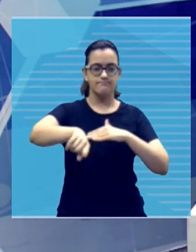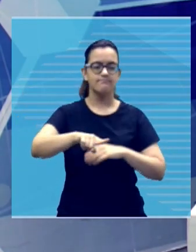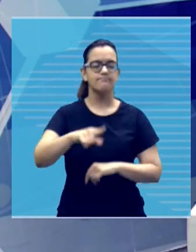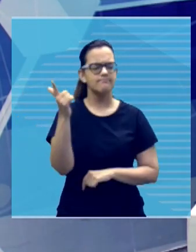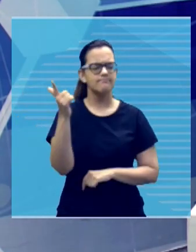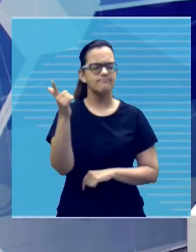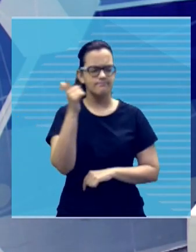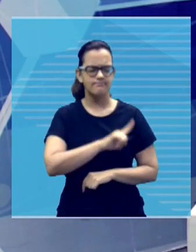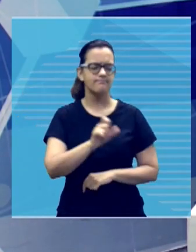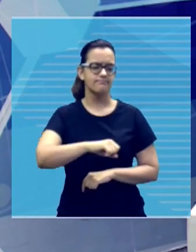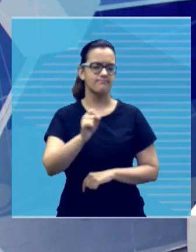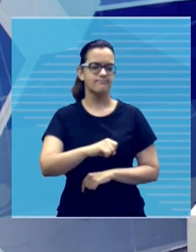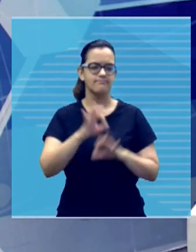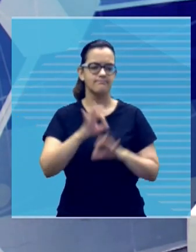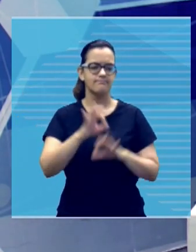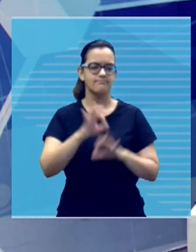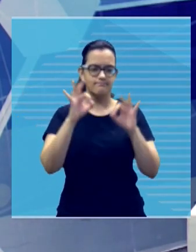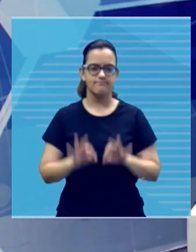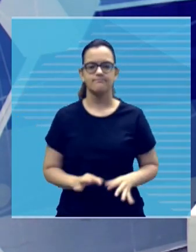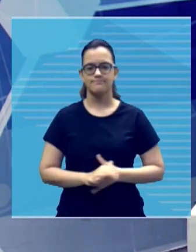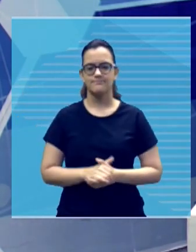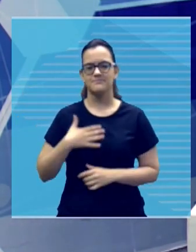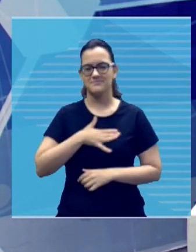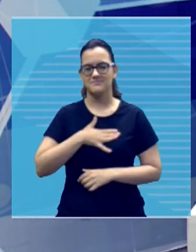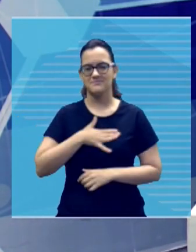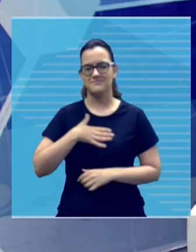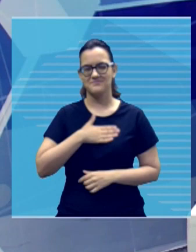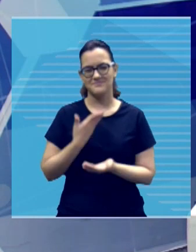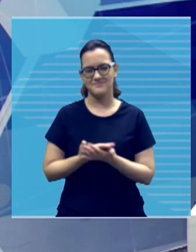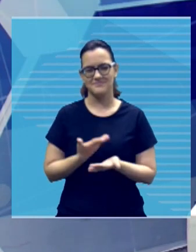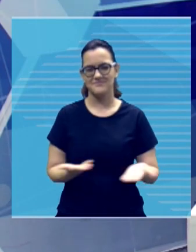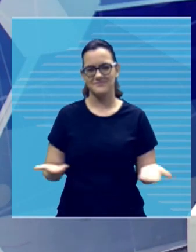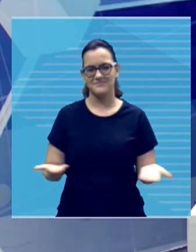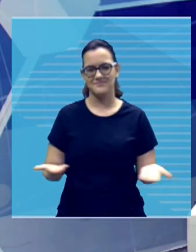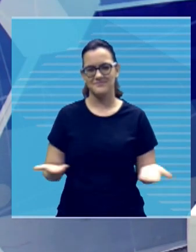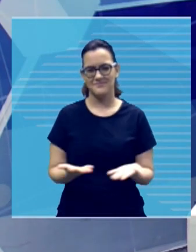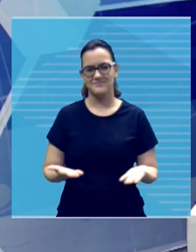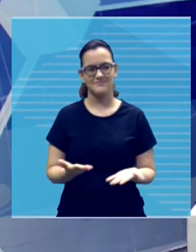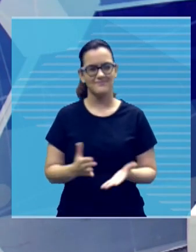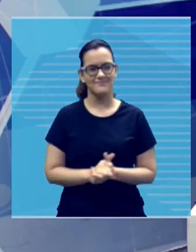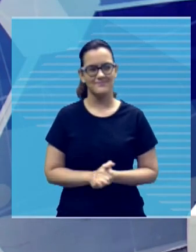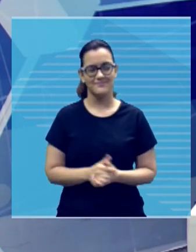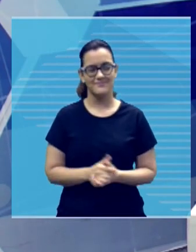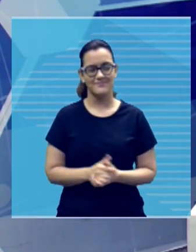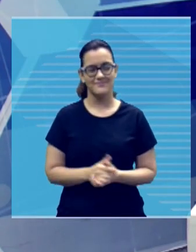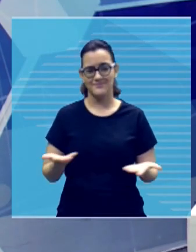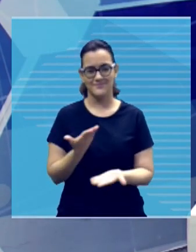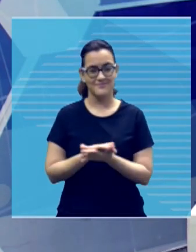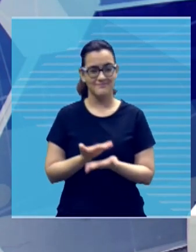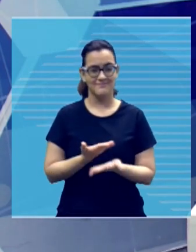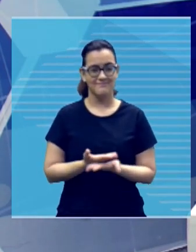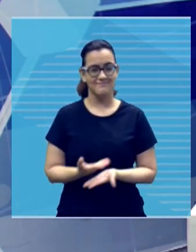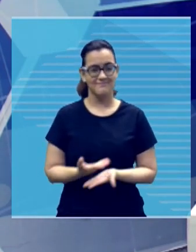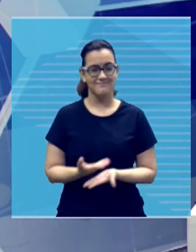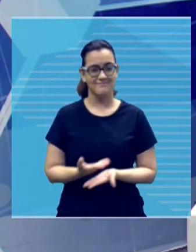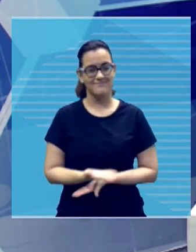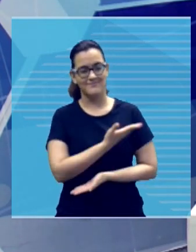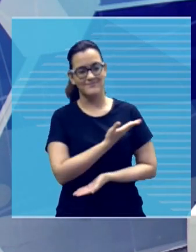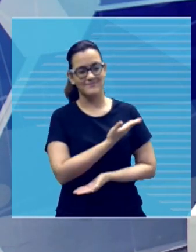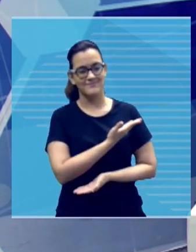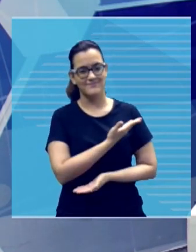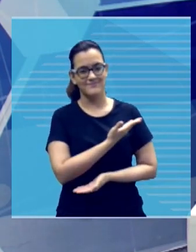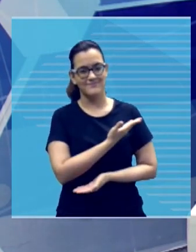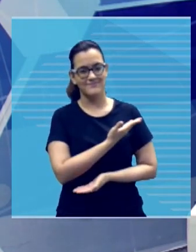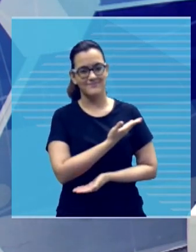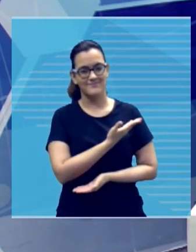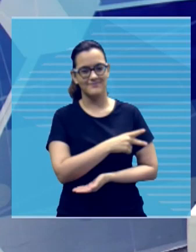responder gostei muito da nossa aula de hoje né uma aula muito bonita né olha só até aprendendo aqui